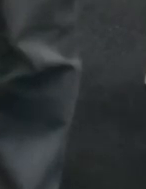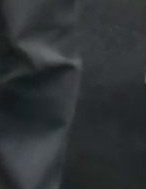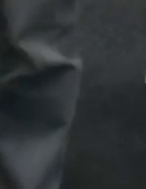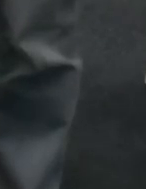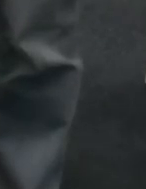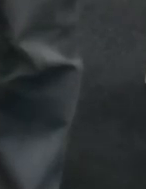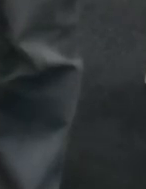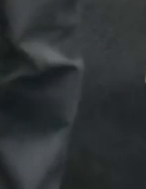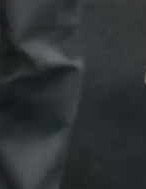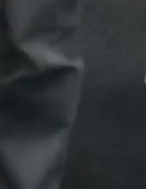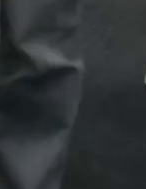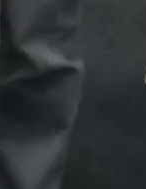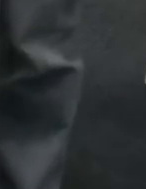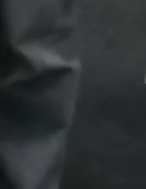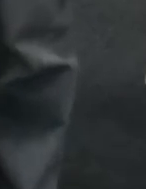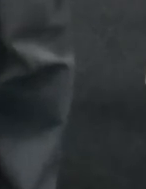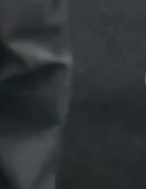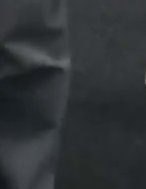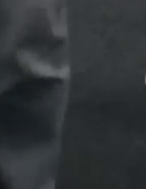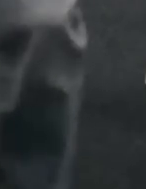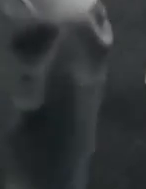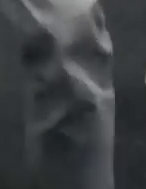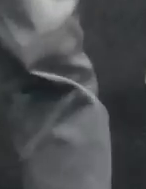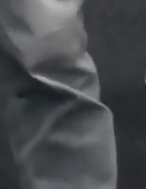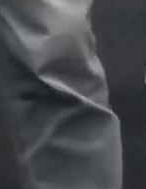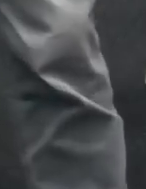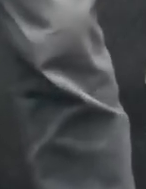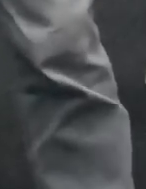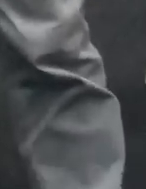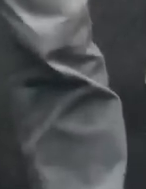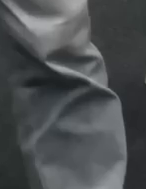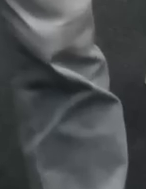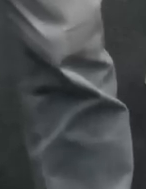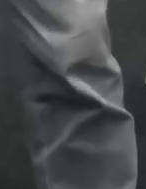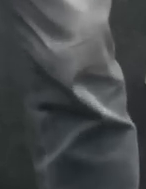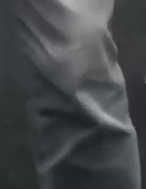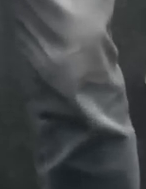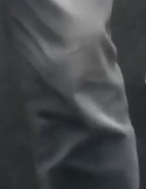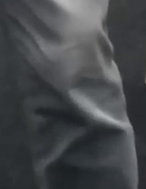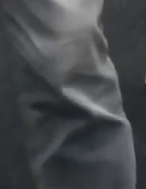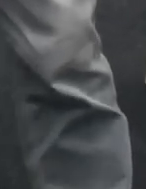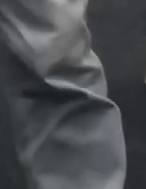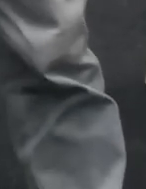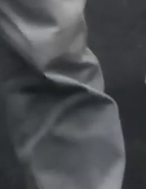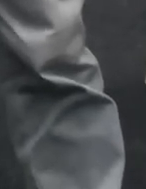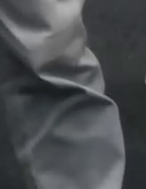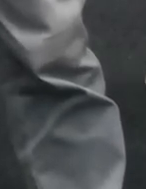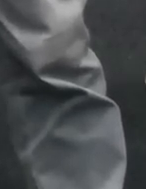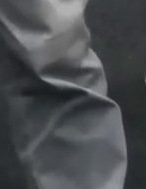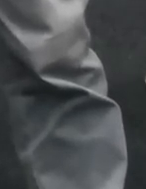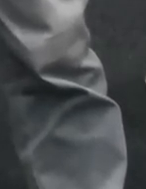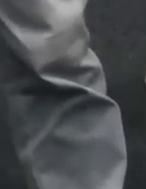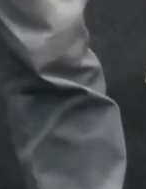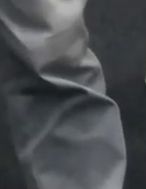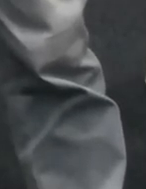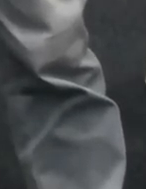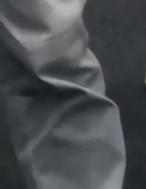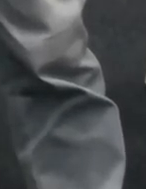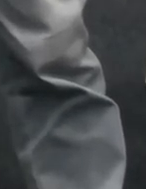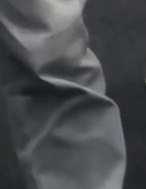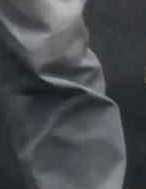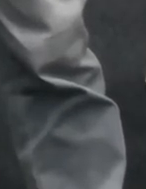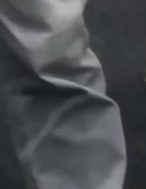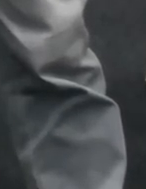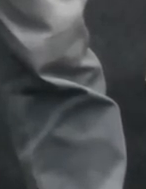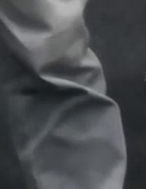e pude responsabilidade quem entrar para a história da Polícia Militar sai elas conforto meu irmão usa teu mandato